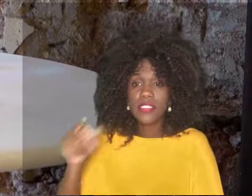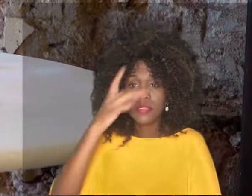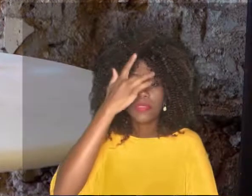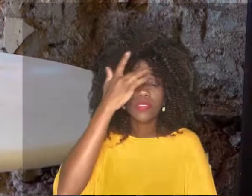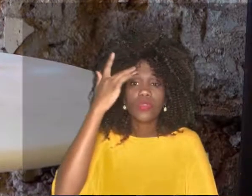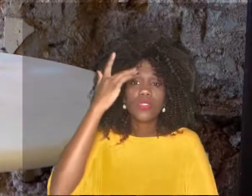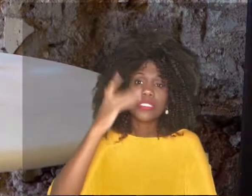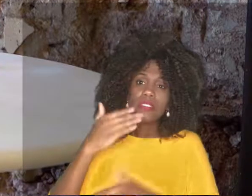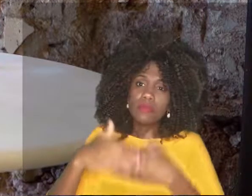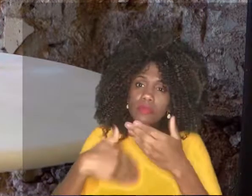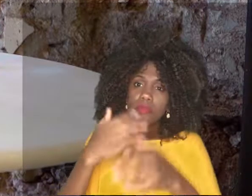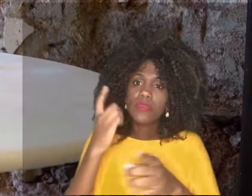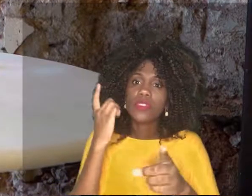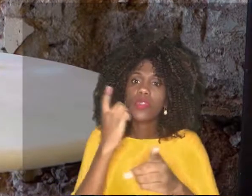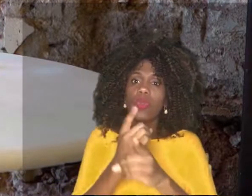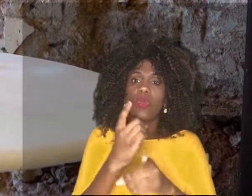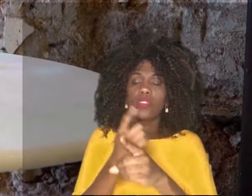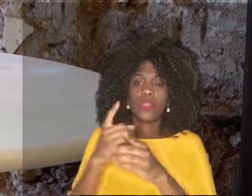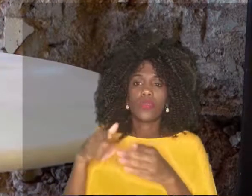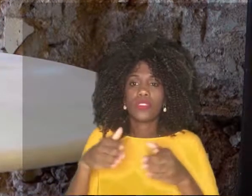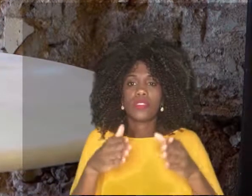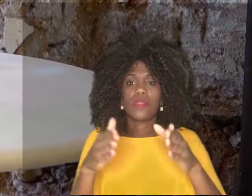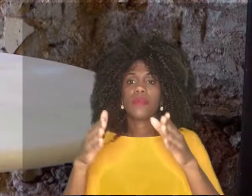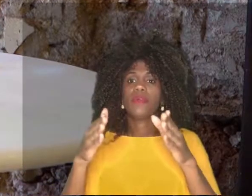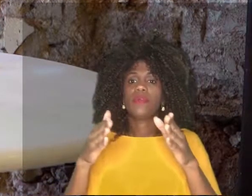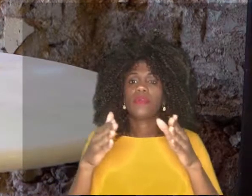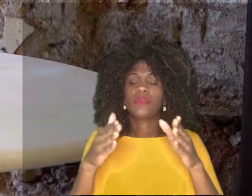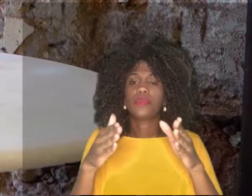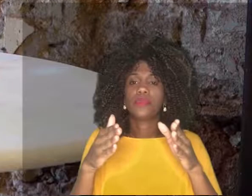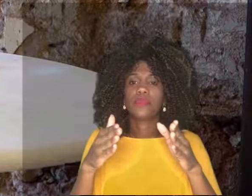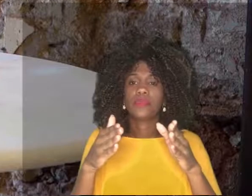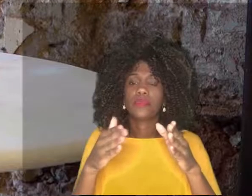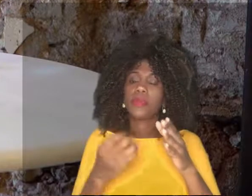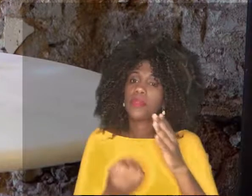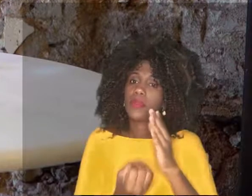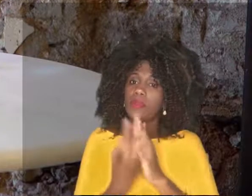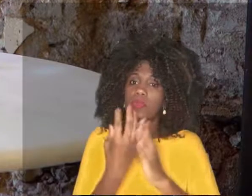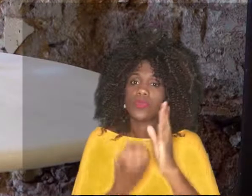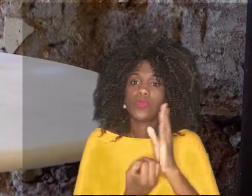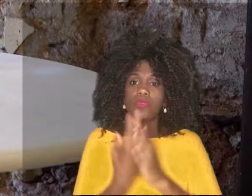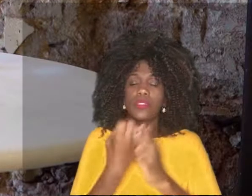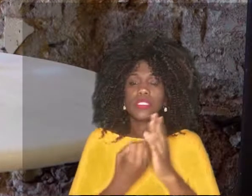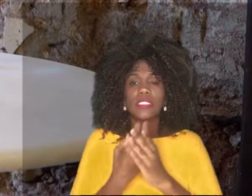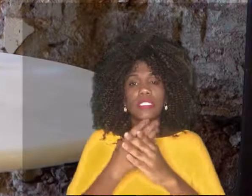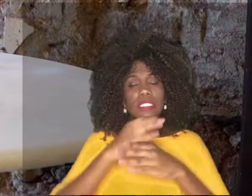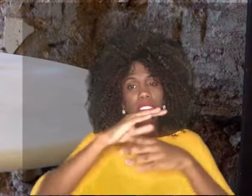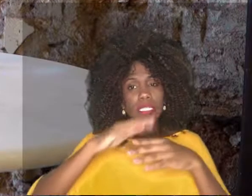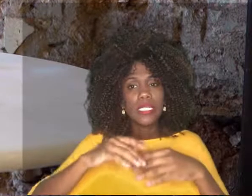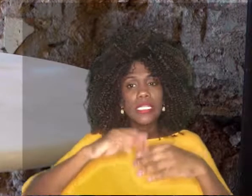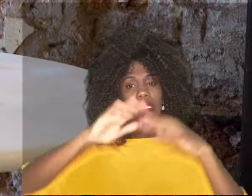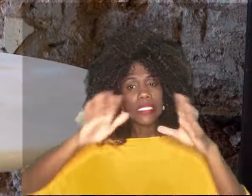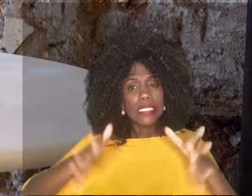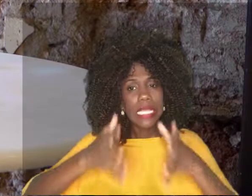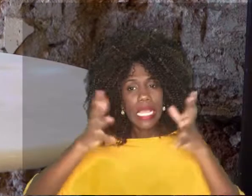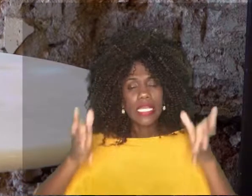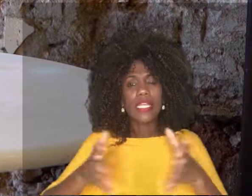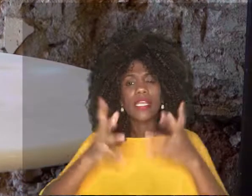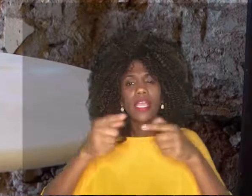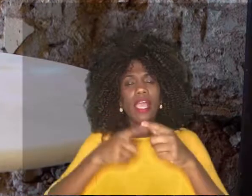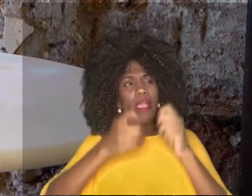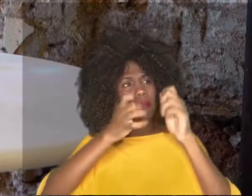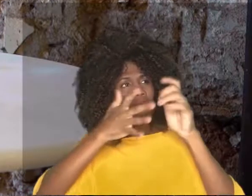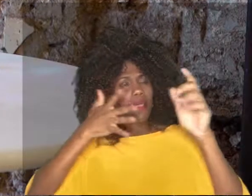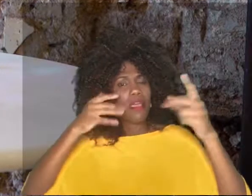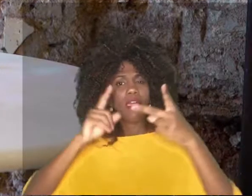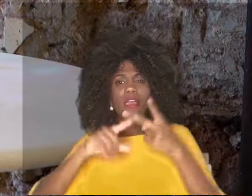que a humanidade encontra os caminhos para construir e agregar a melhor caça,